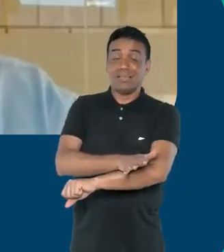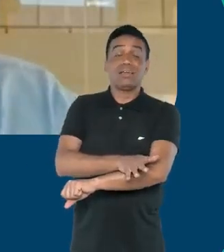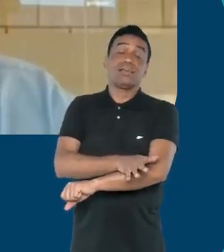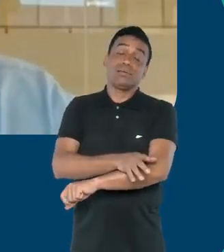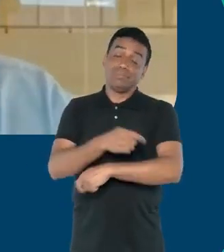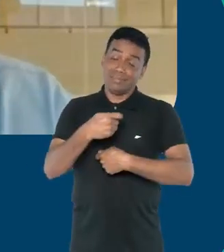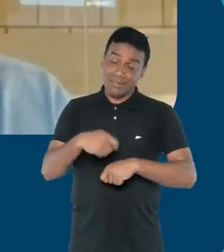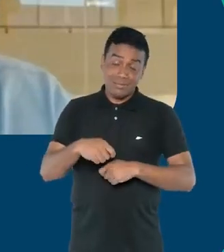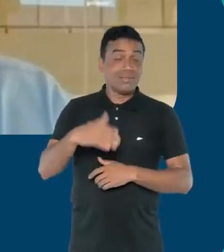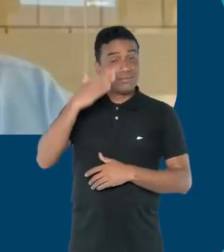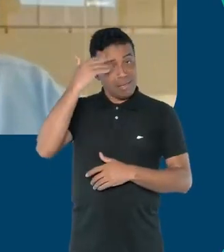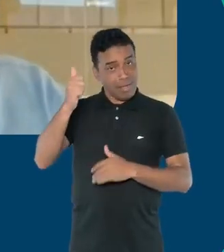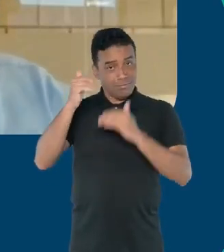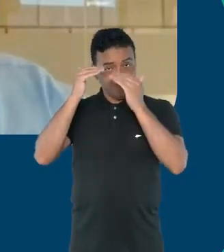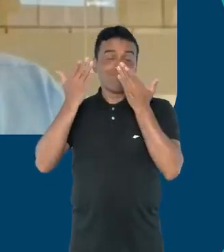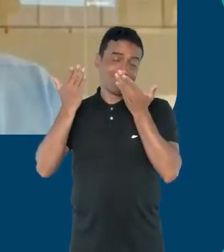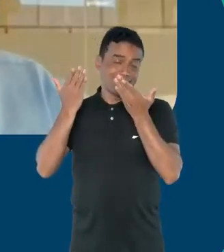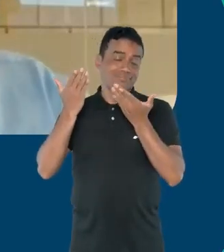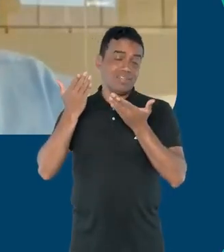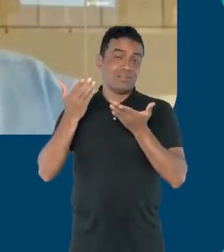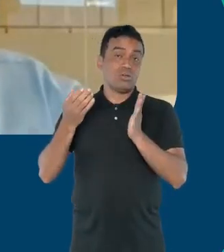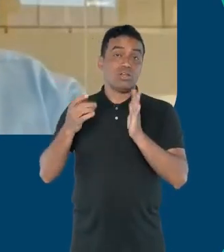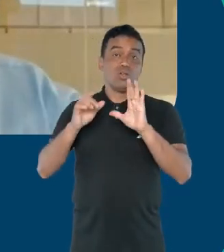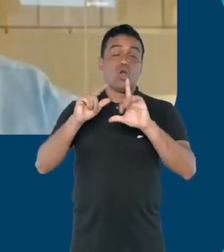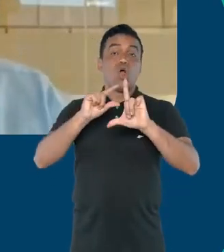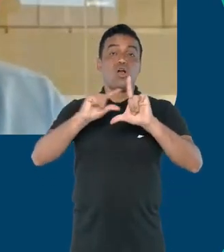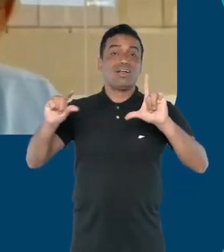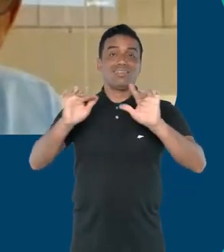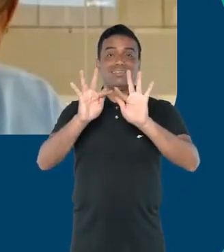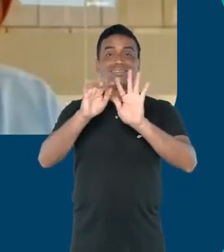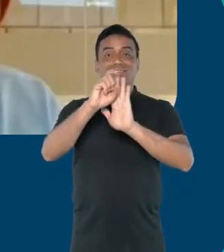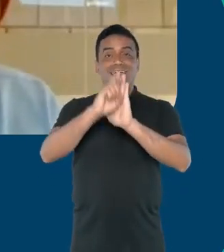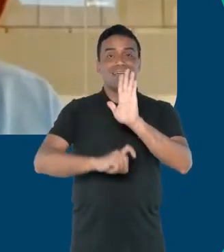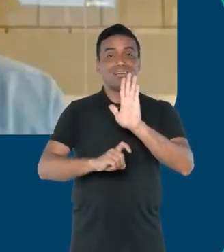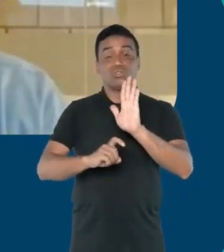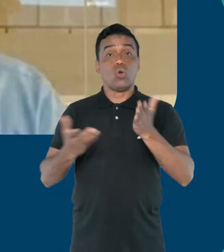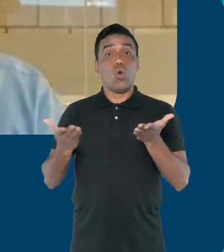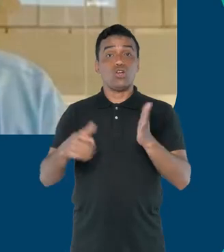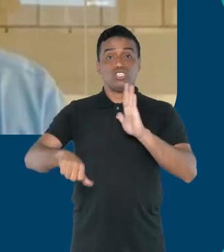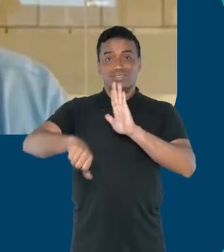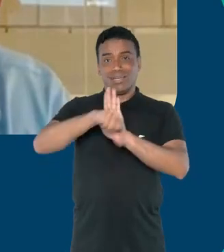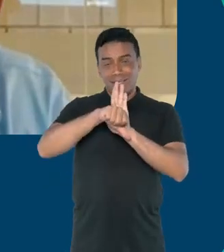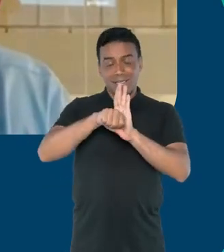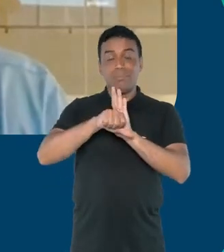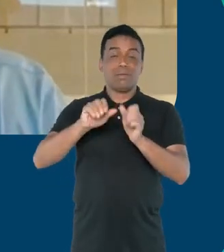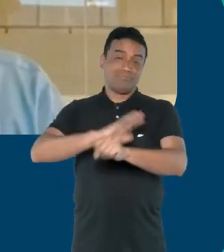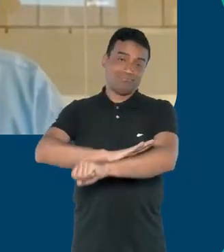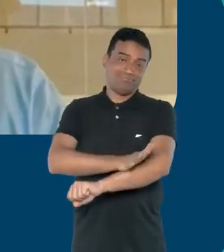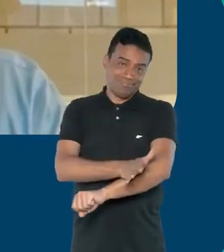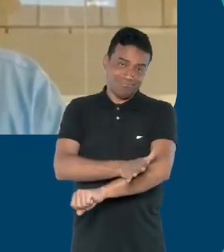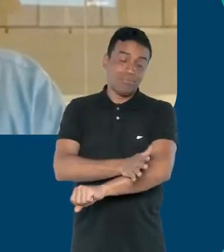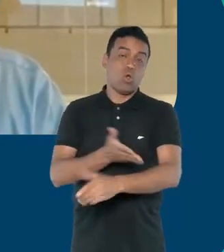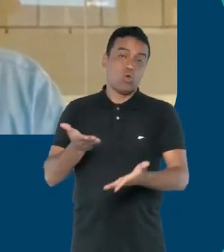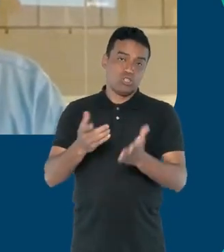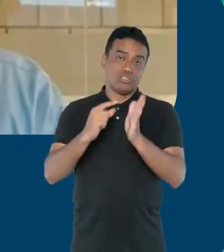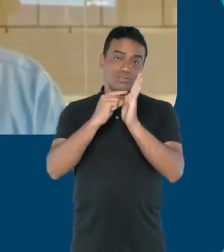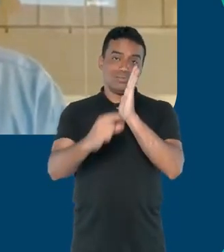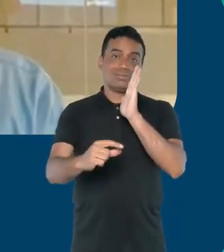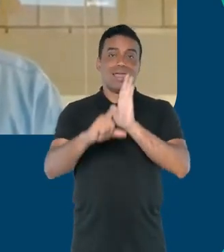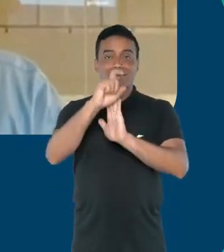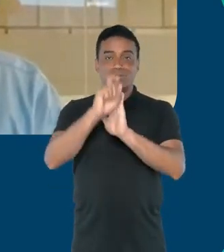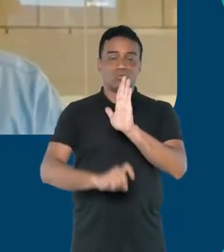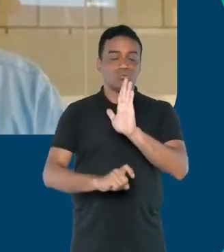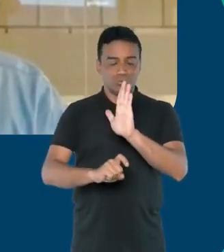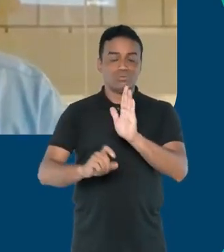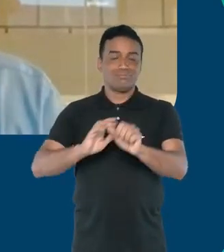qual a gente não pode passar o pano, porque o que ele diz naquela nota, né, hoje seria crime, né, ele dizendo seria um